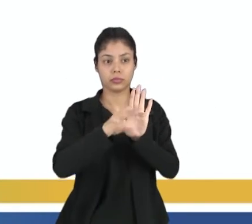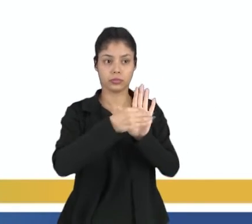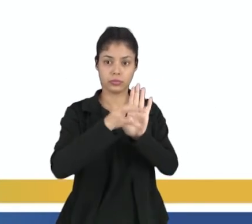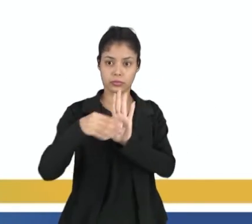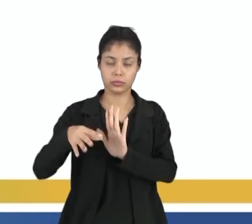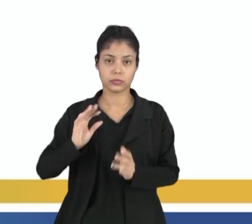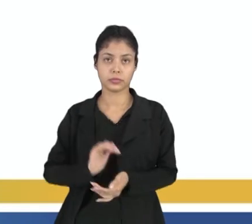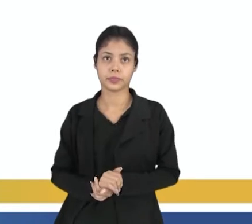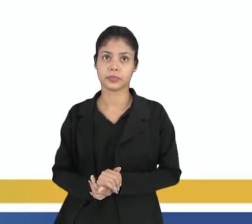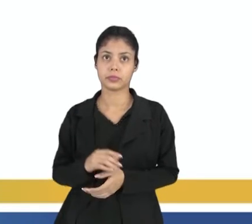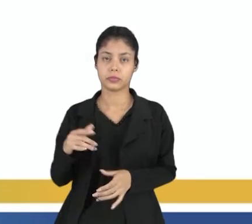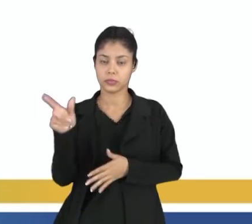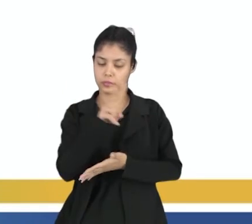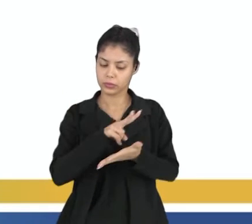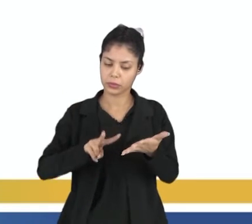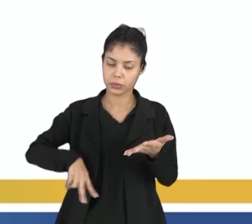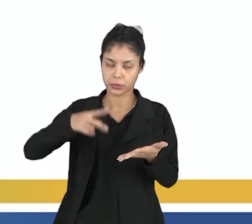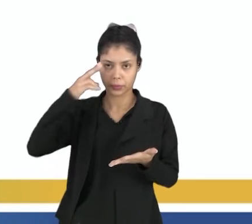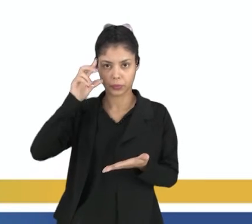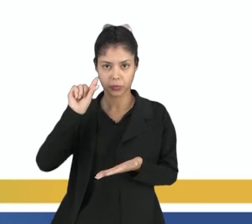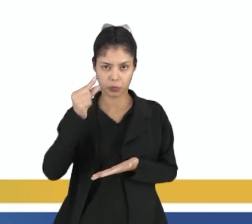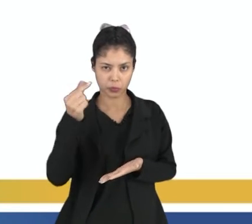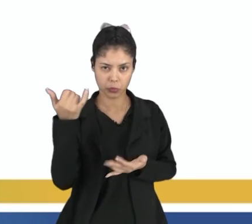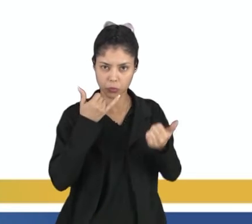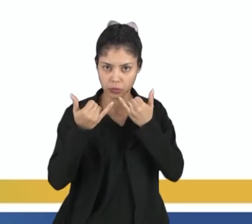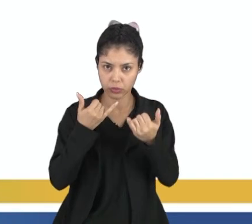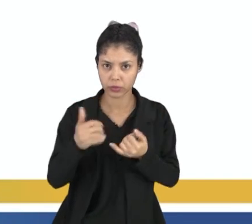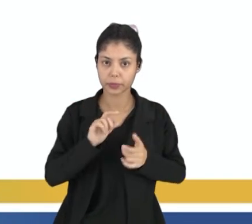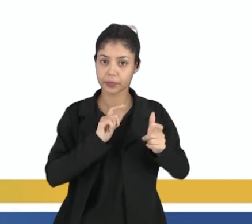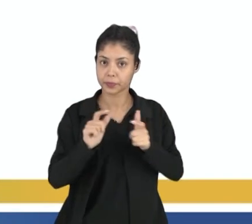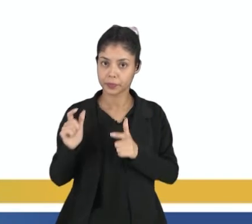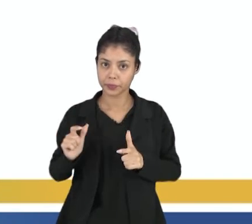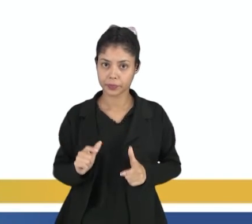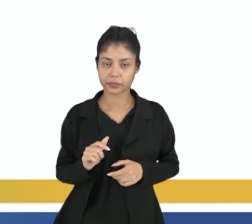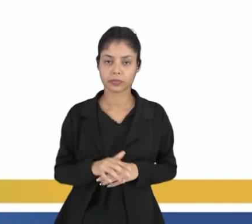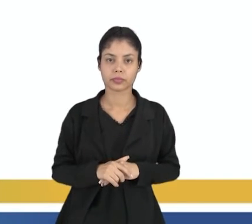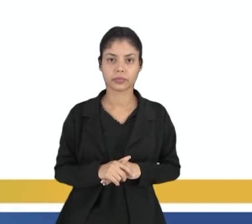transmita ao leitor informação em pouco tempo e espaço.